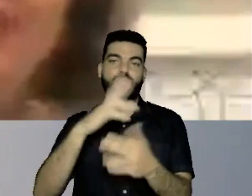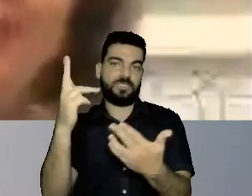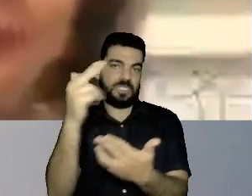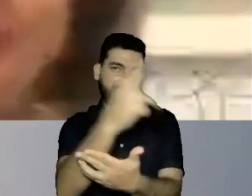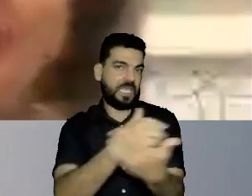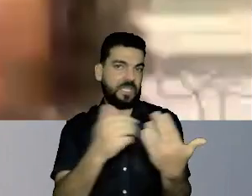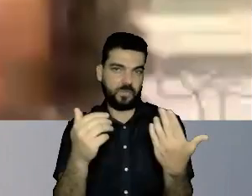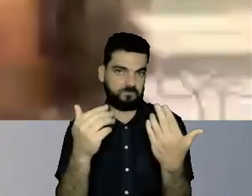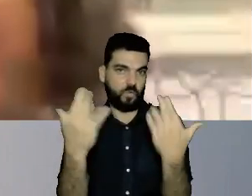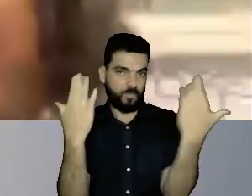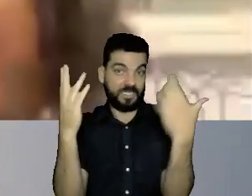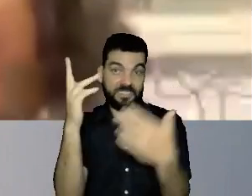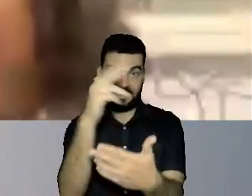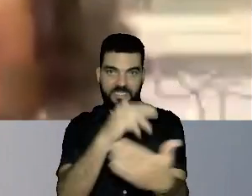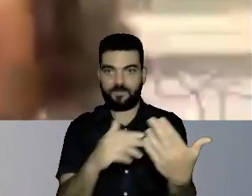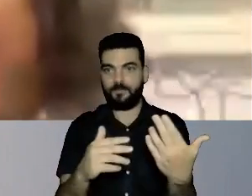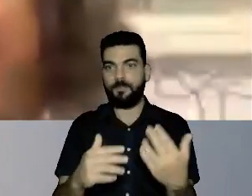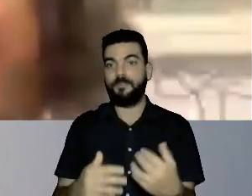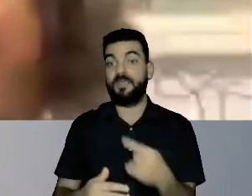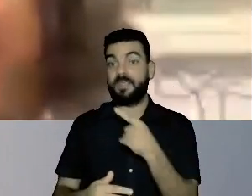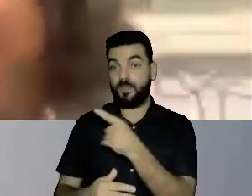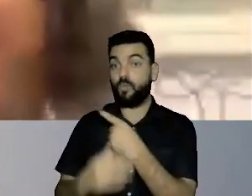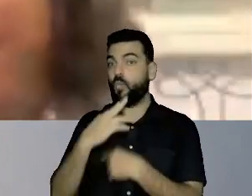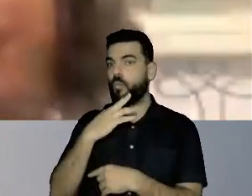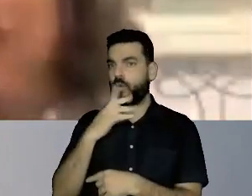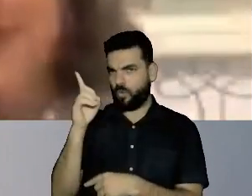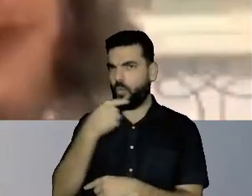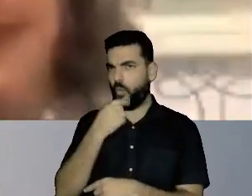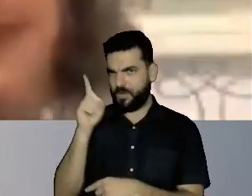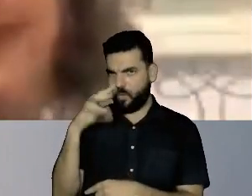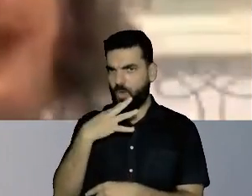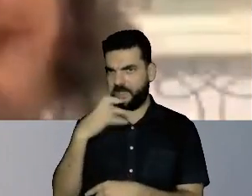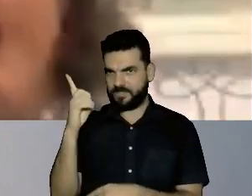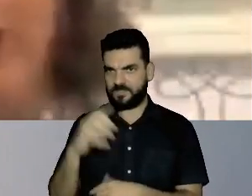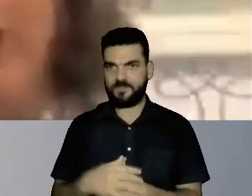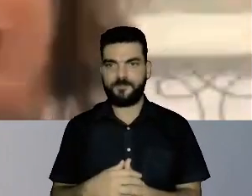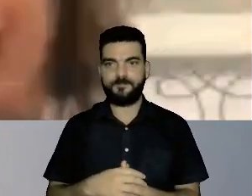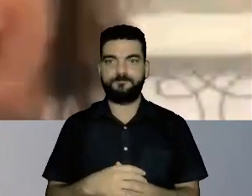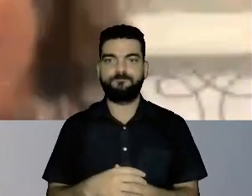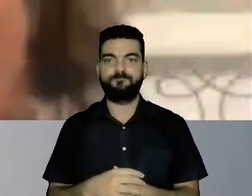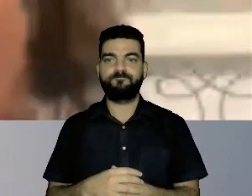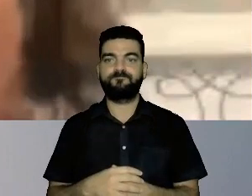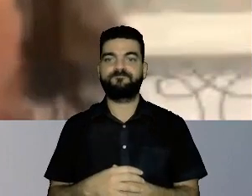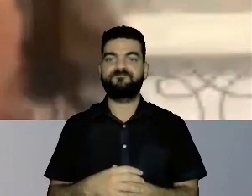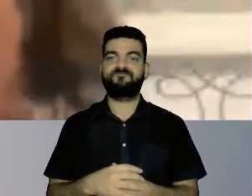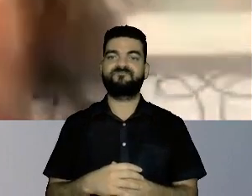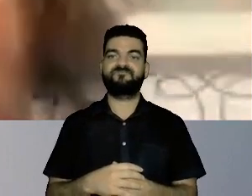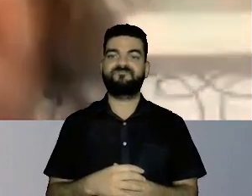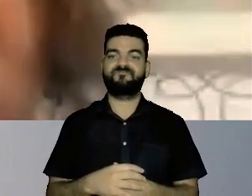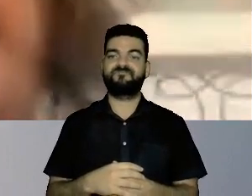formas de produção, porque se a gente for para o design gráfico,